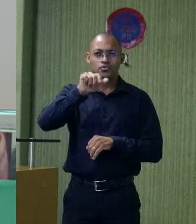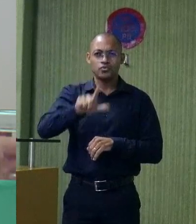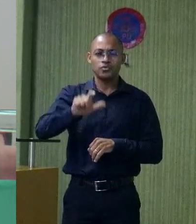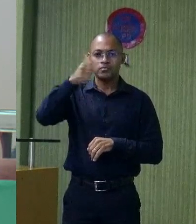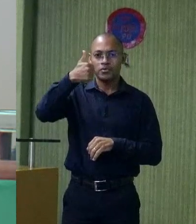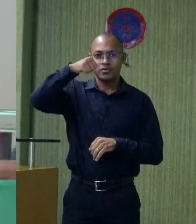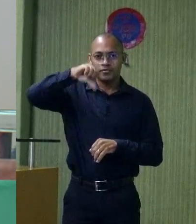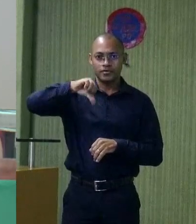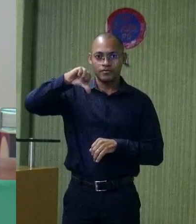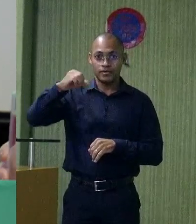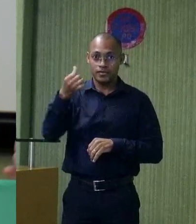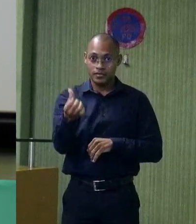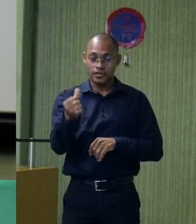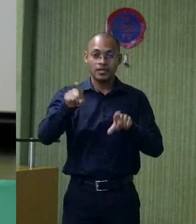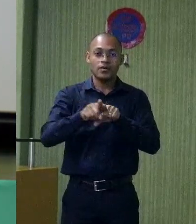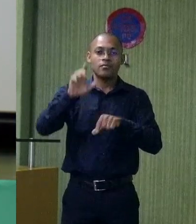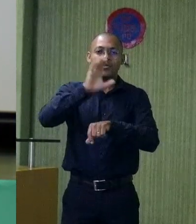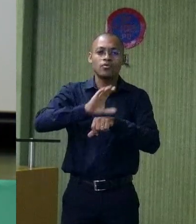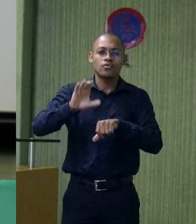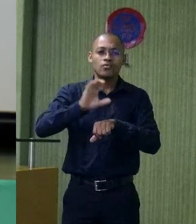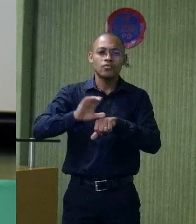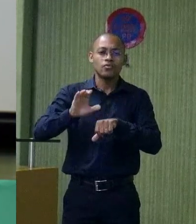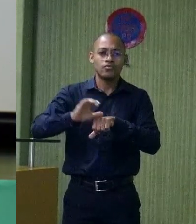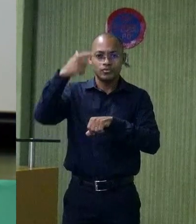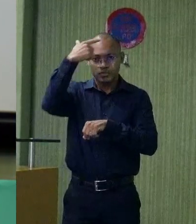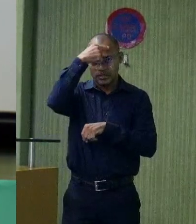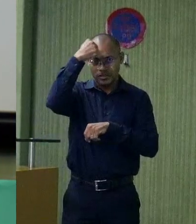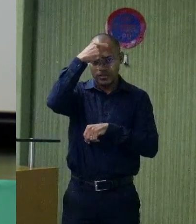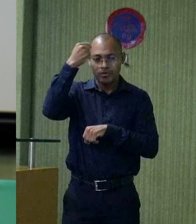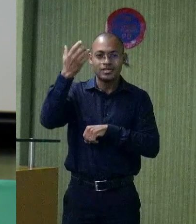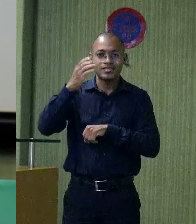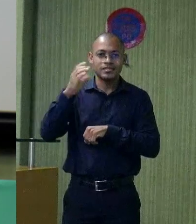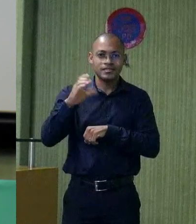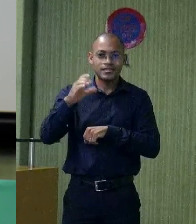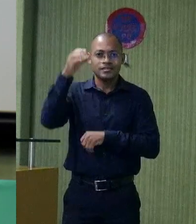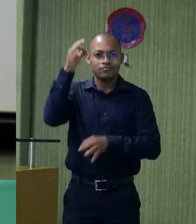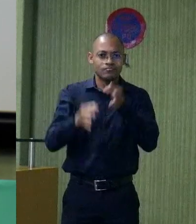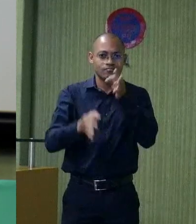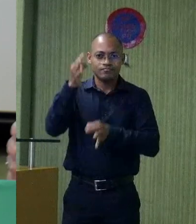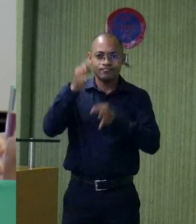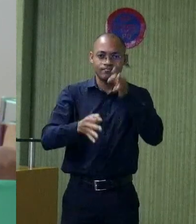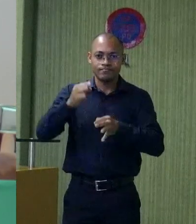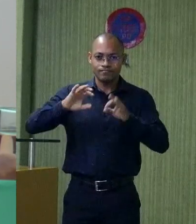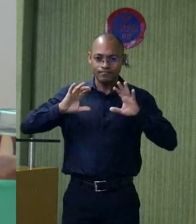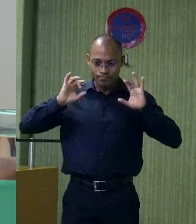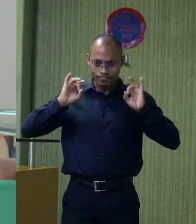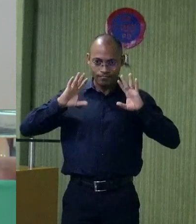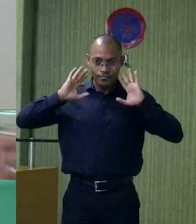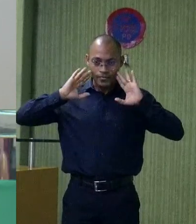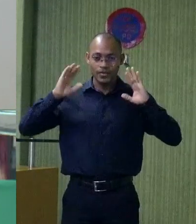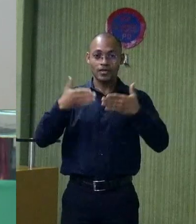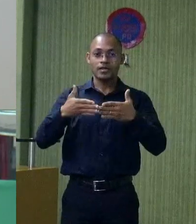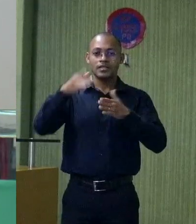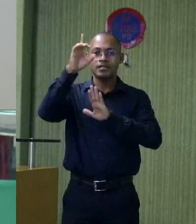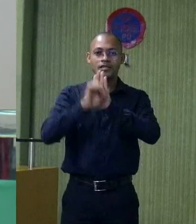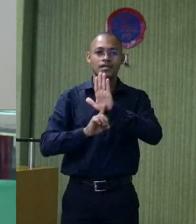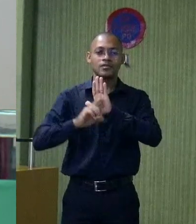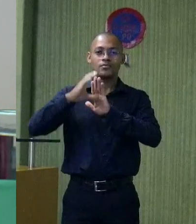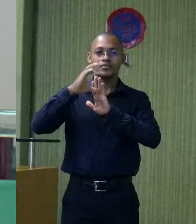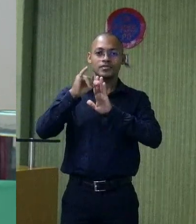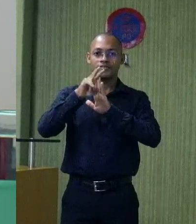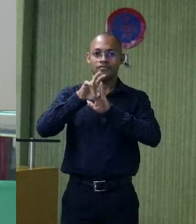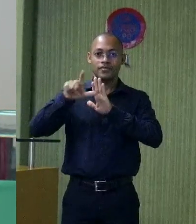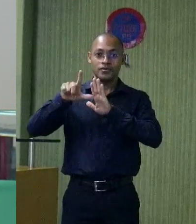curso de pós--graduação lat Censo em ciências jurídicas especialização em Direito Civil e